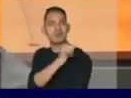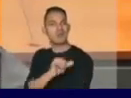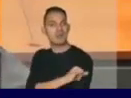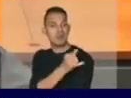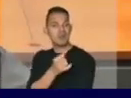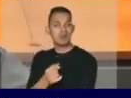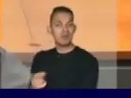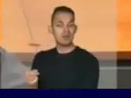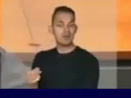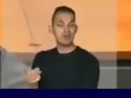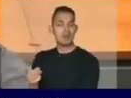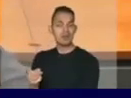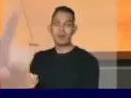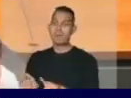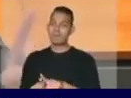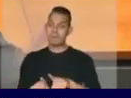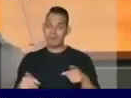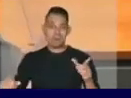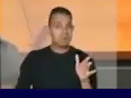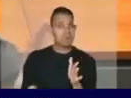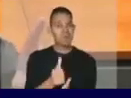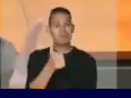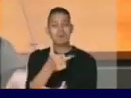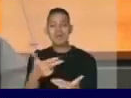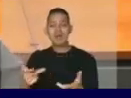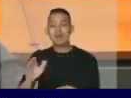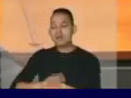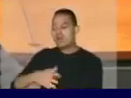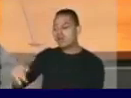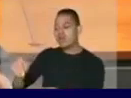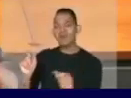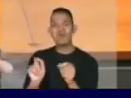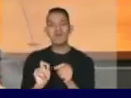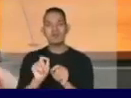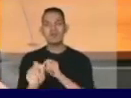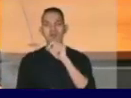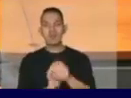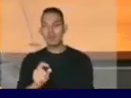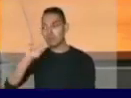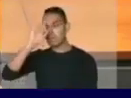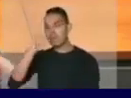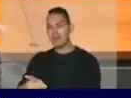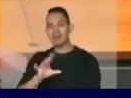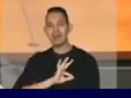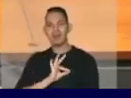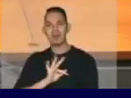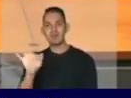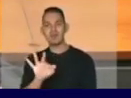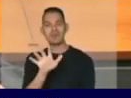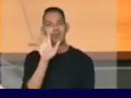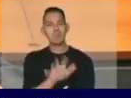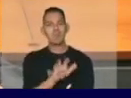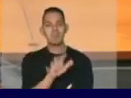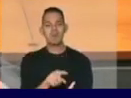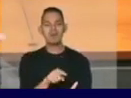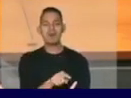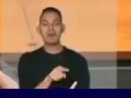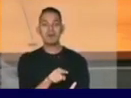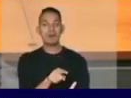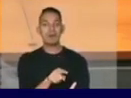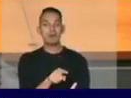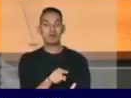Janeiro, mas a primeira coisa que fez foi mandar a Polícia Federal para pressionar